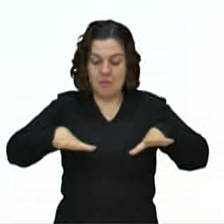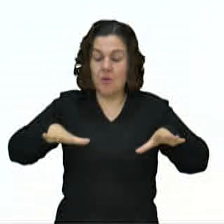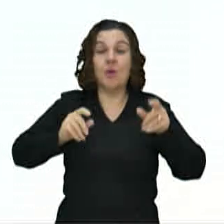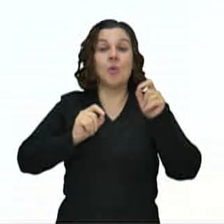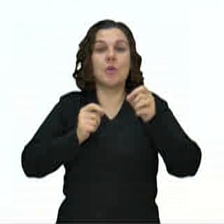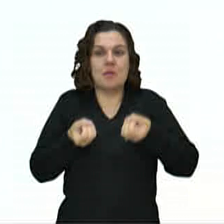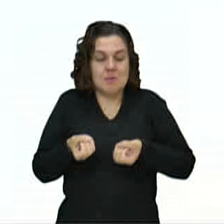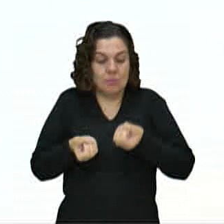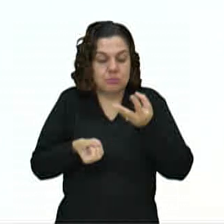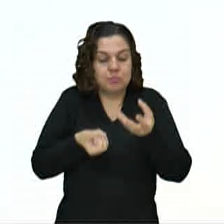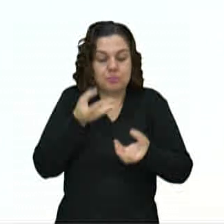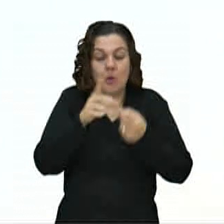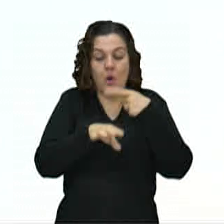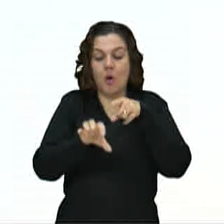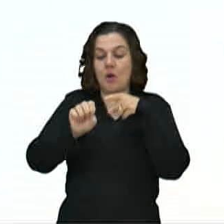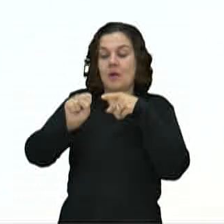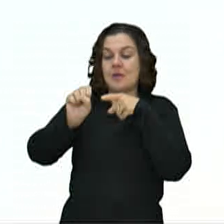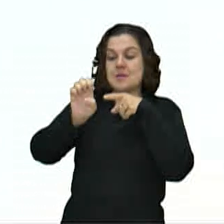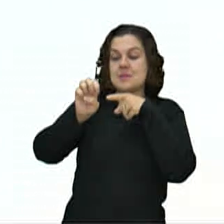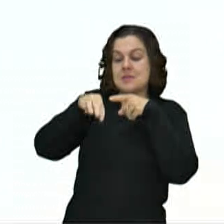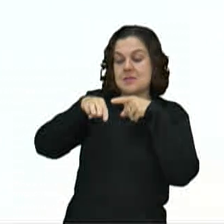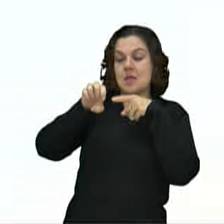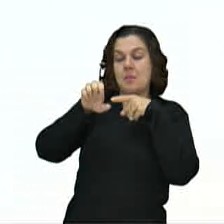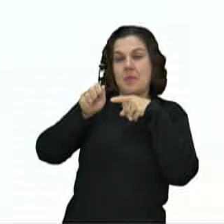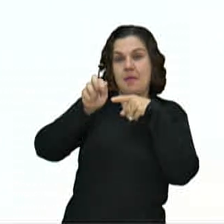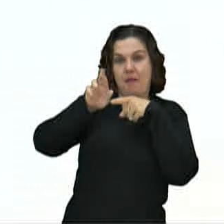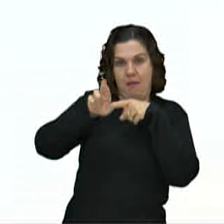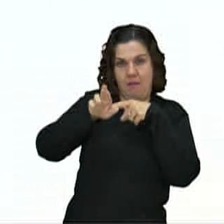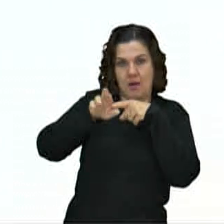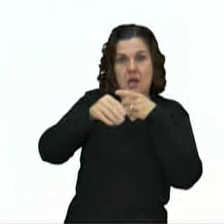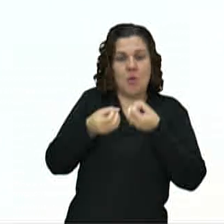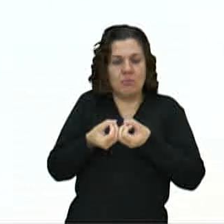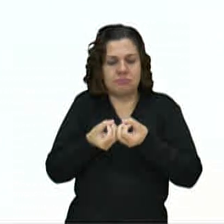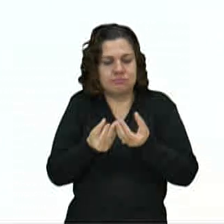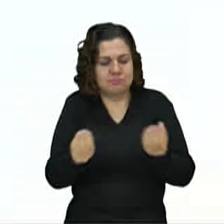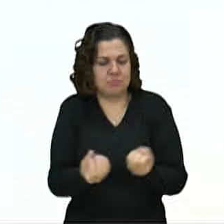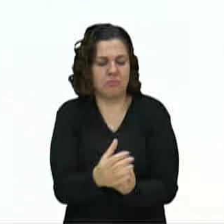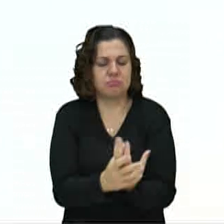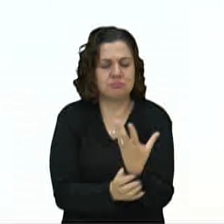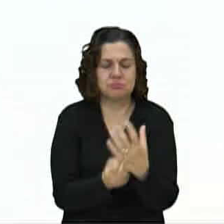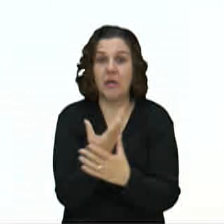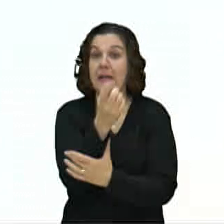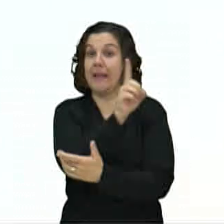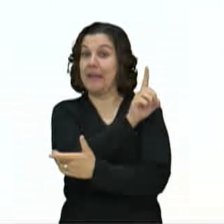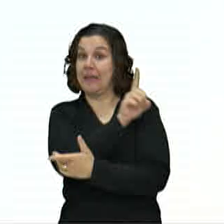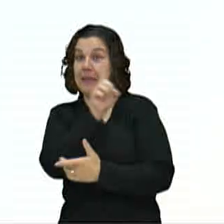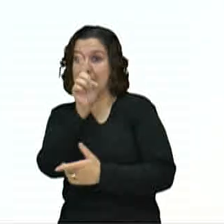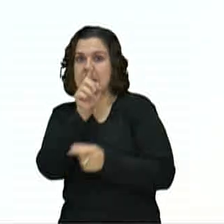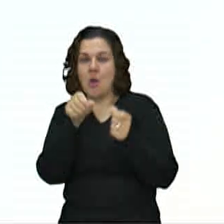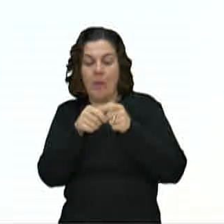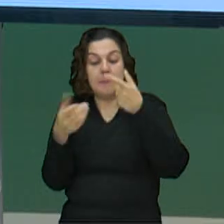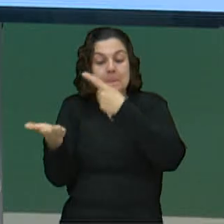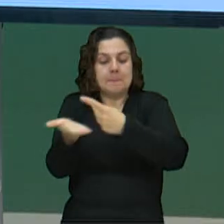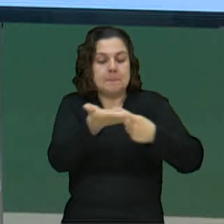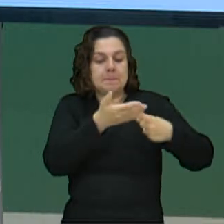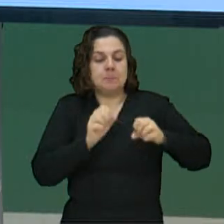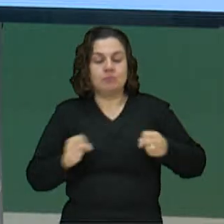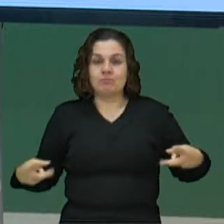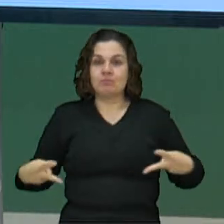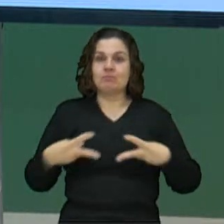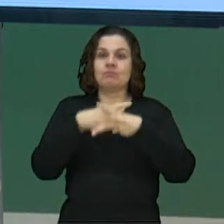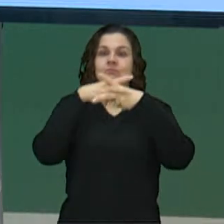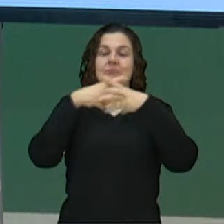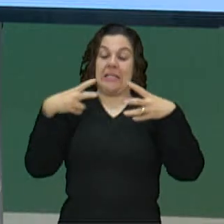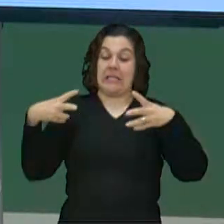O semear aí não se trata de lançar sementes ao solo, mas semear um conflito, quando